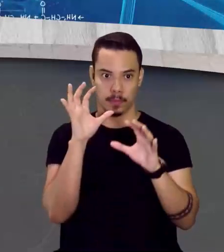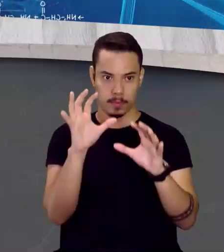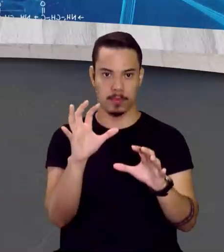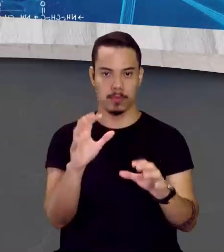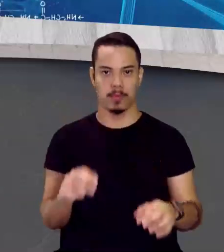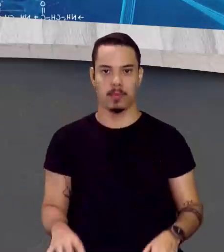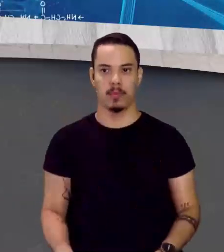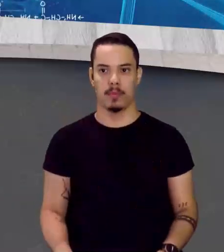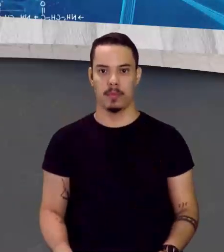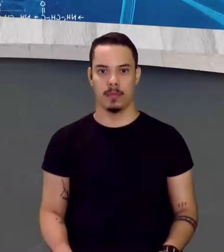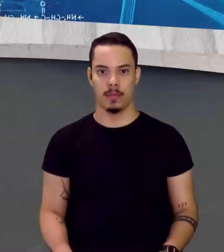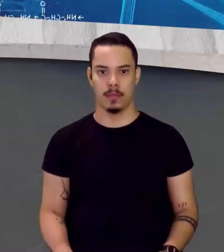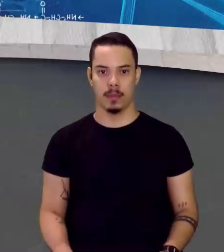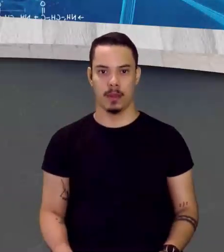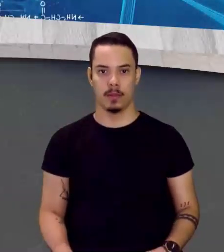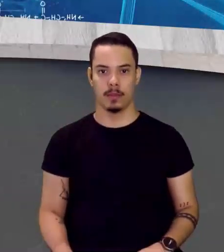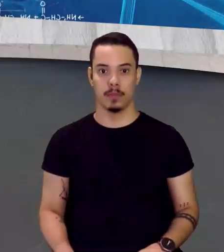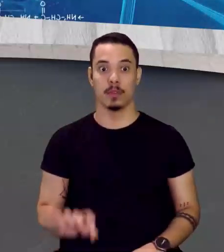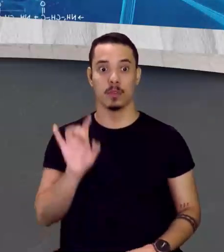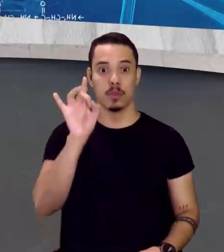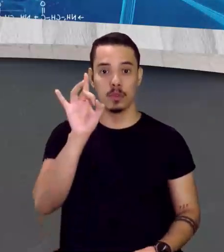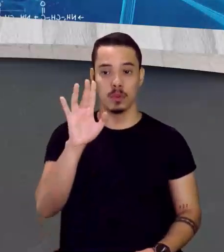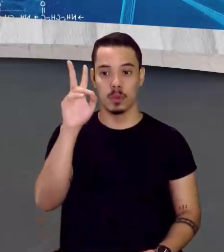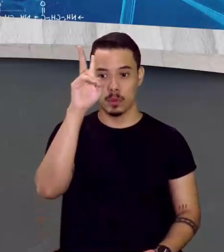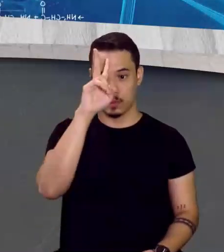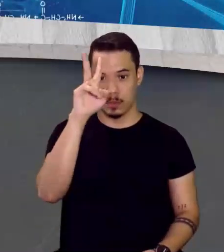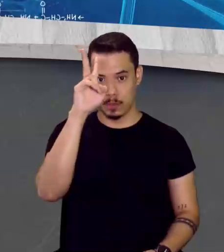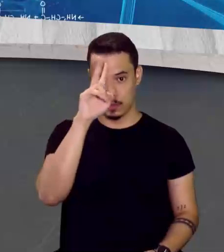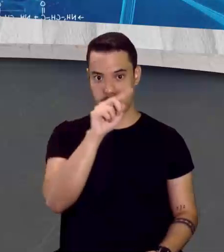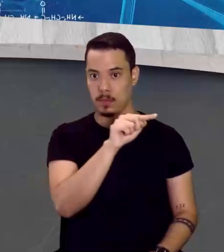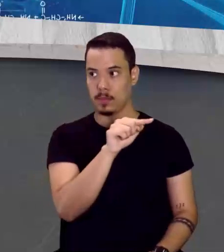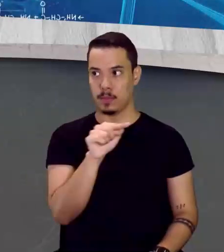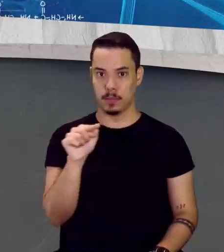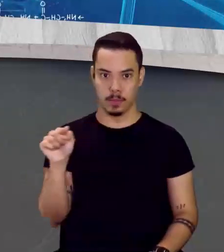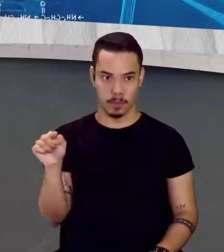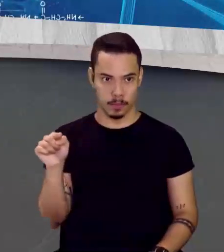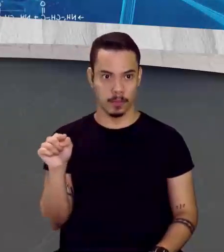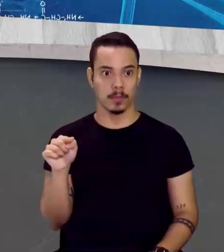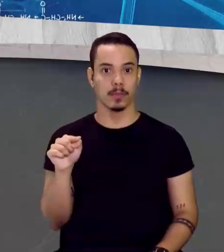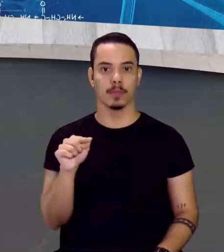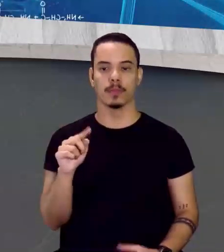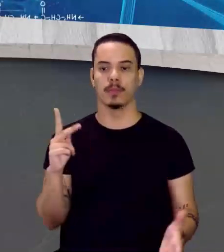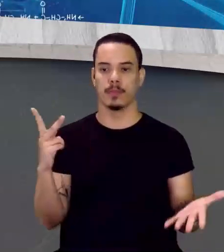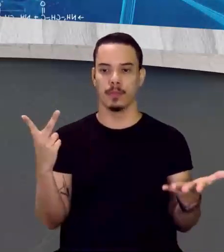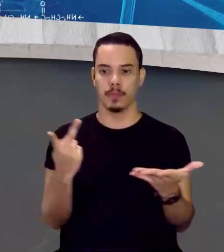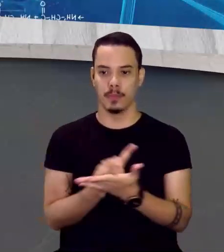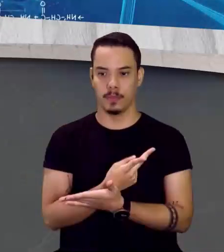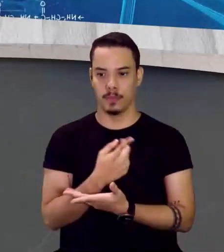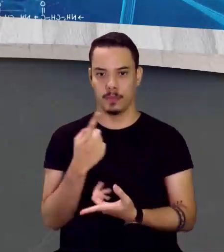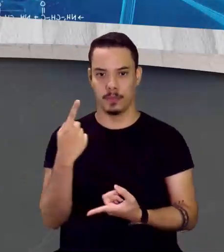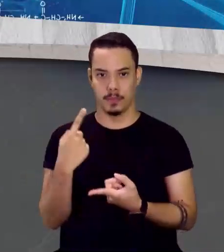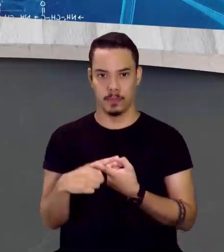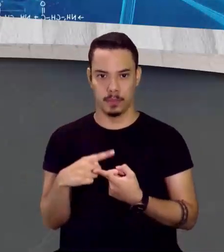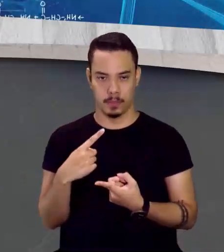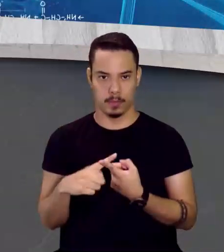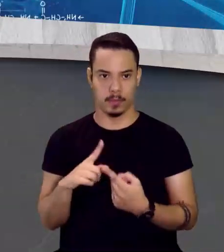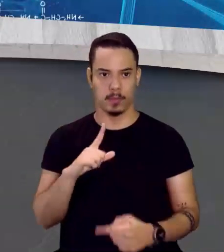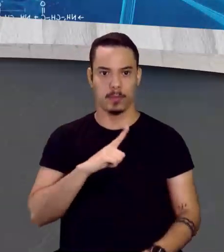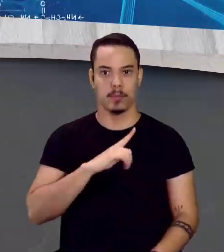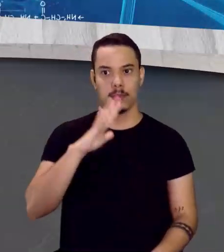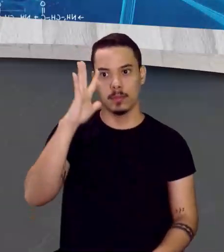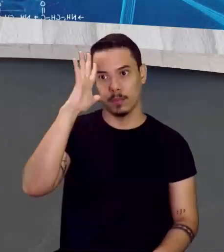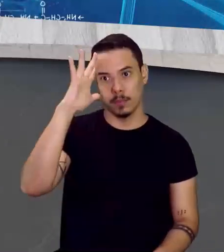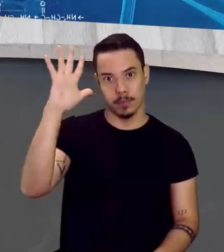angular. Então, só para lembrar que isso acontece devido à teoria